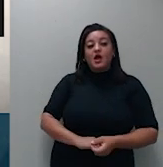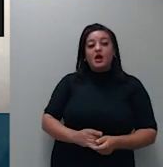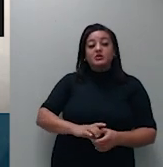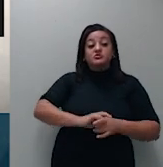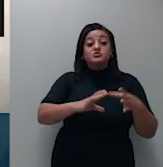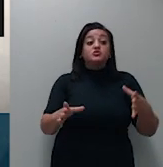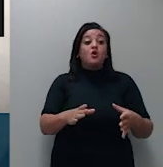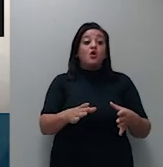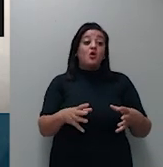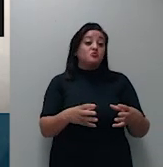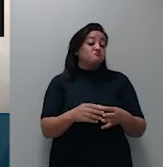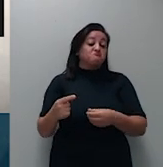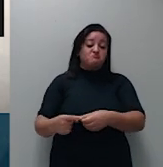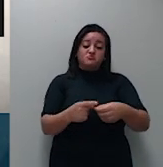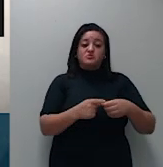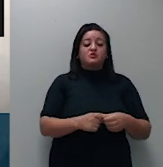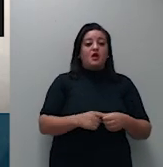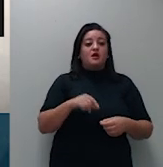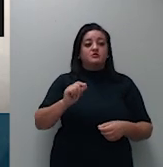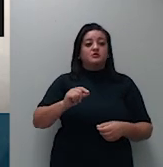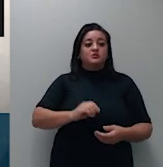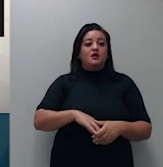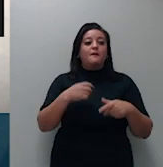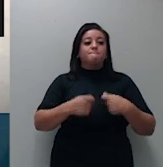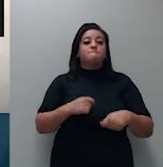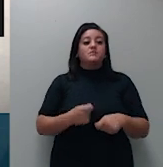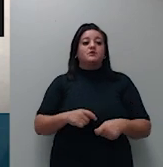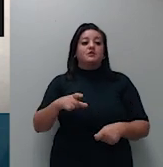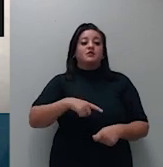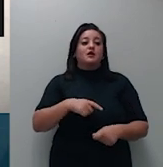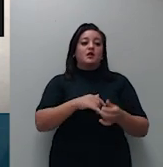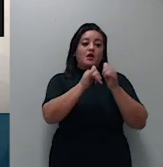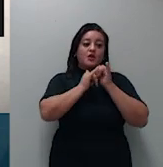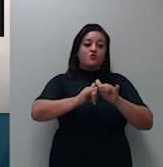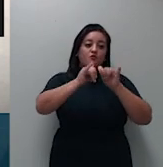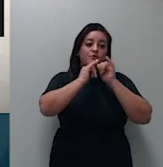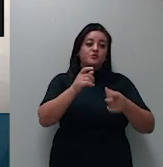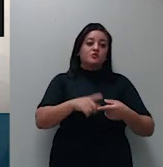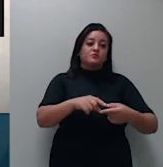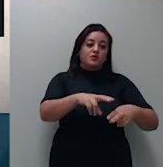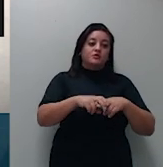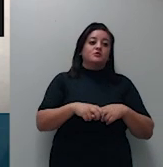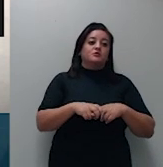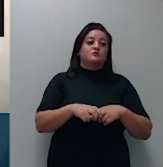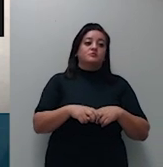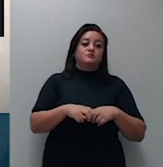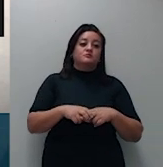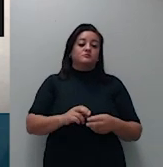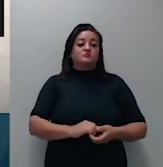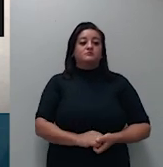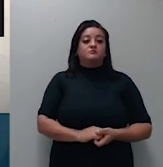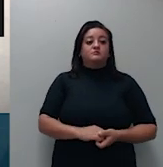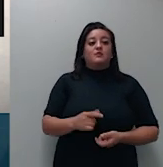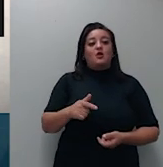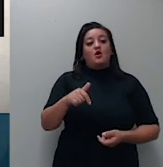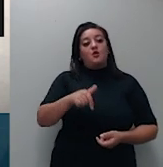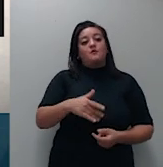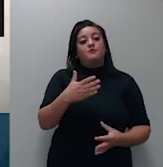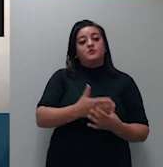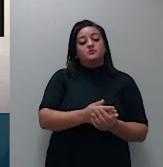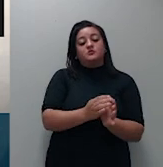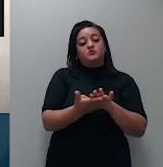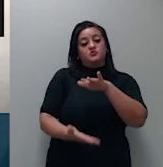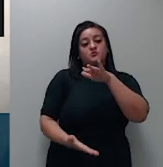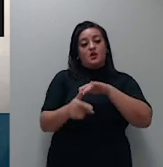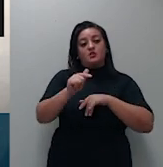e isso deve merecer divulgação não é o caso dos Autos que